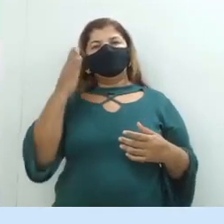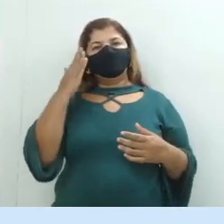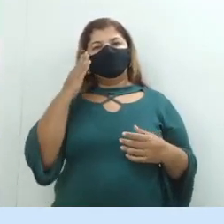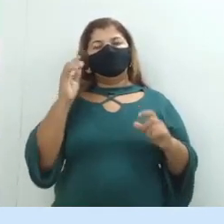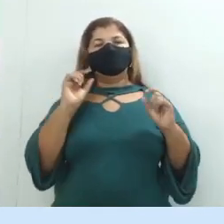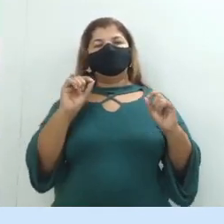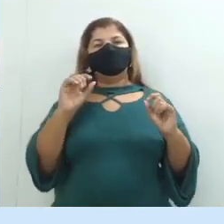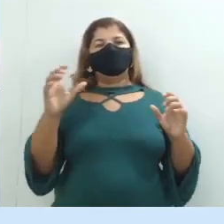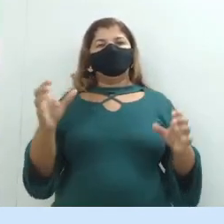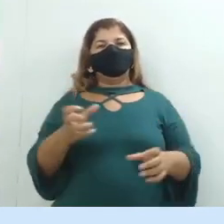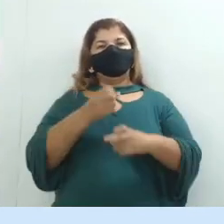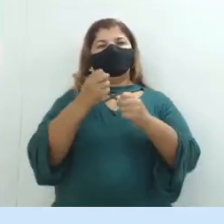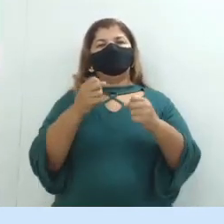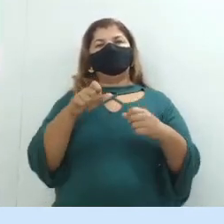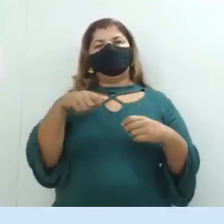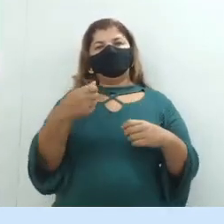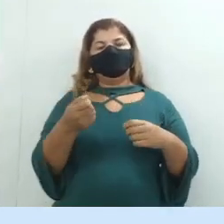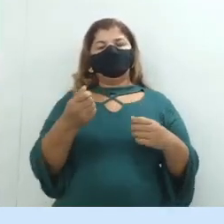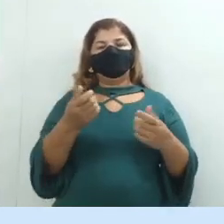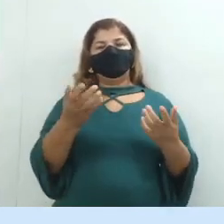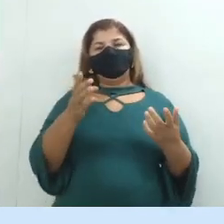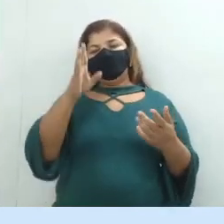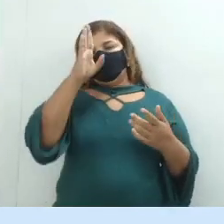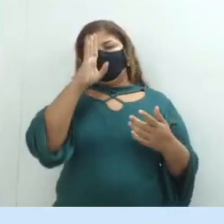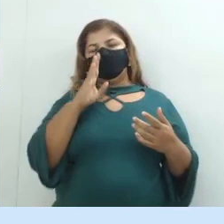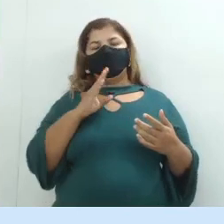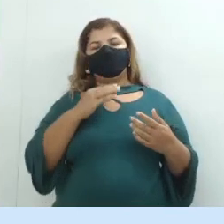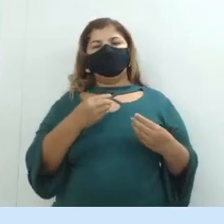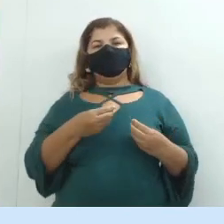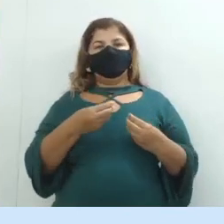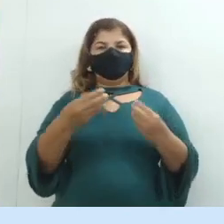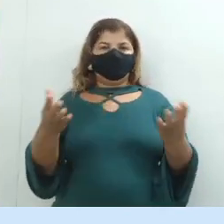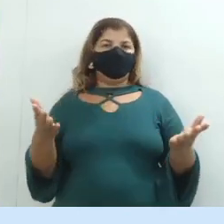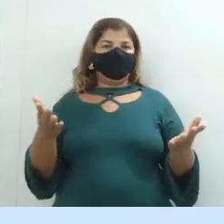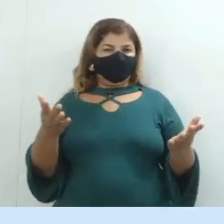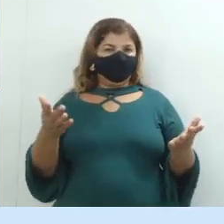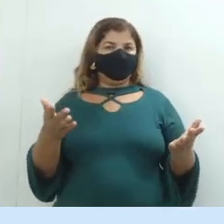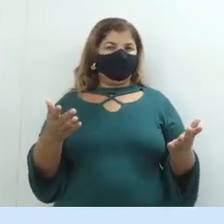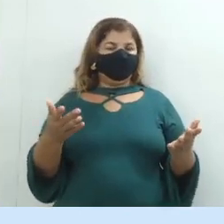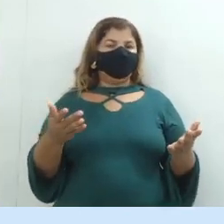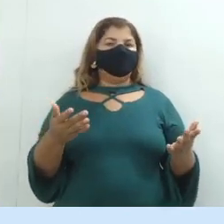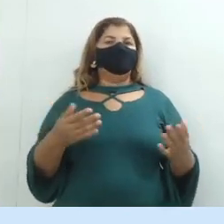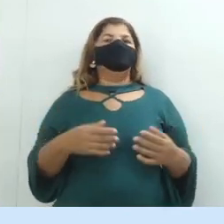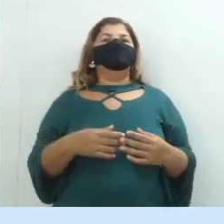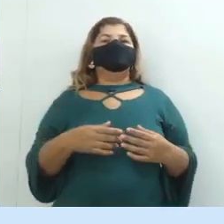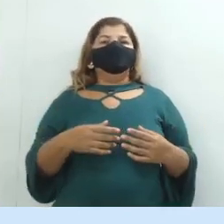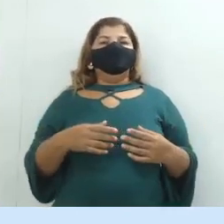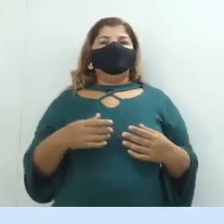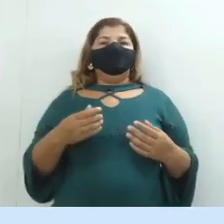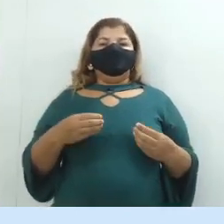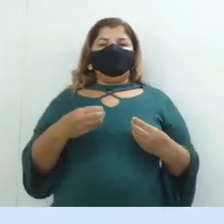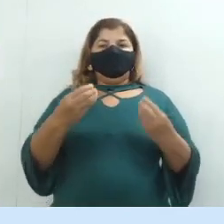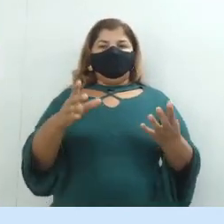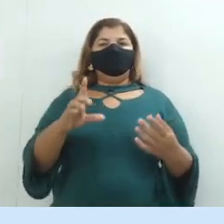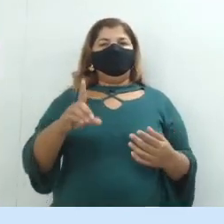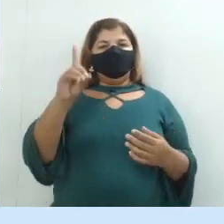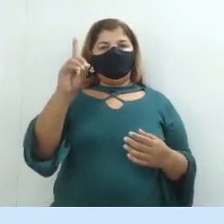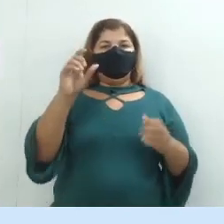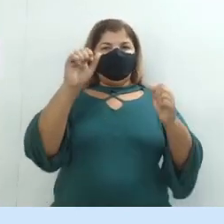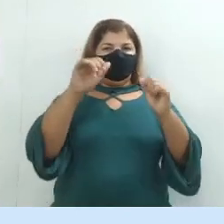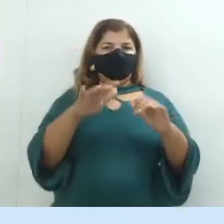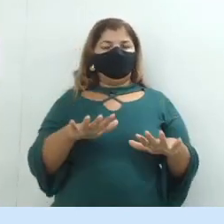que a salvação era dada de graça por Deus. Era uma questão de graça, né? Graça de Deus sobre as